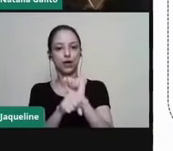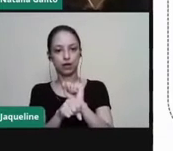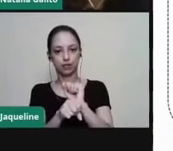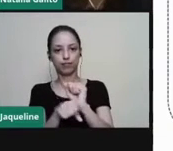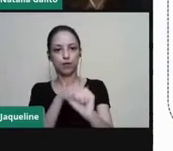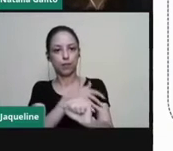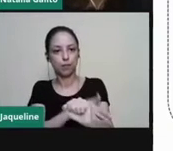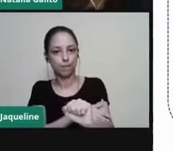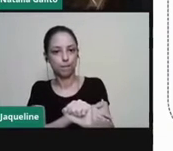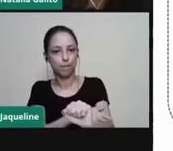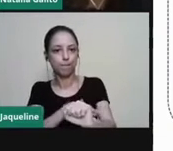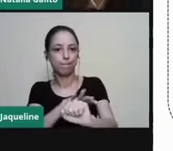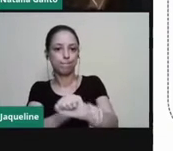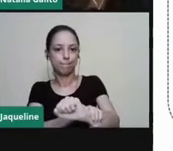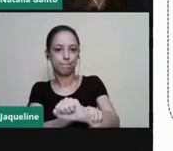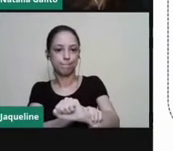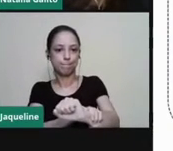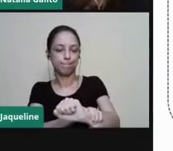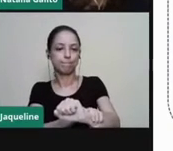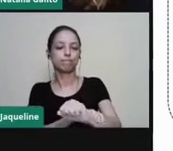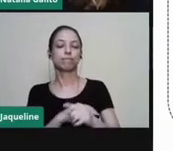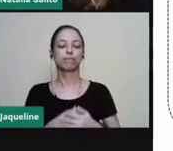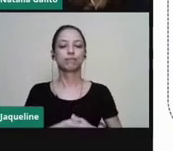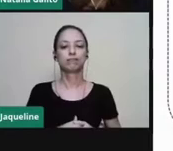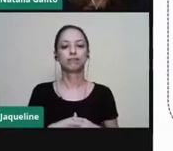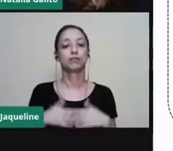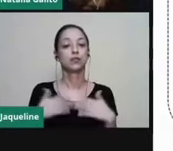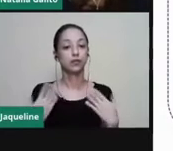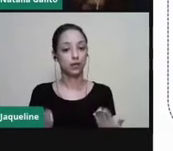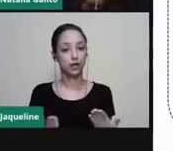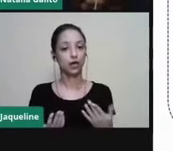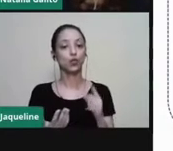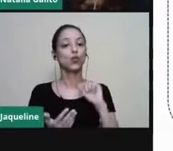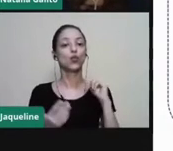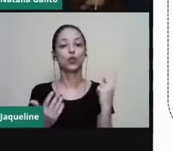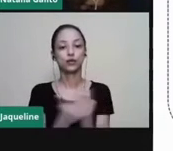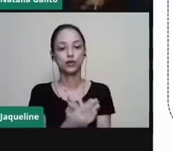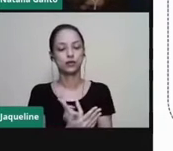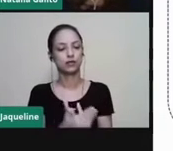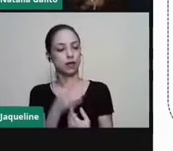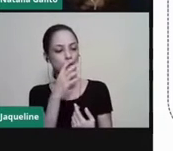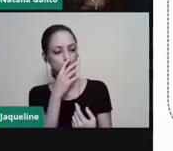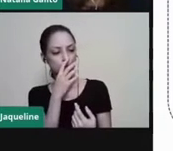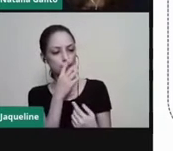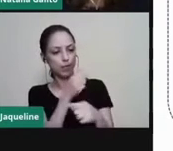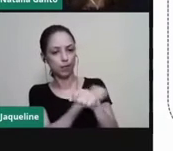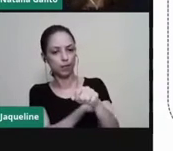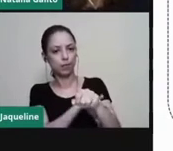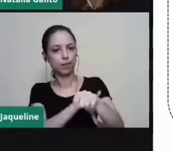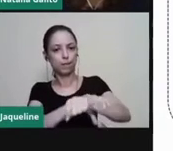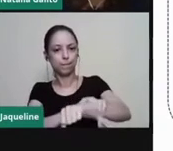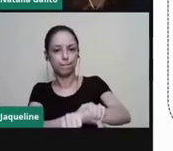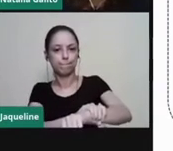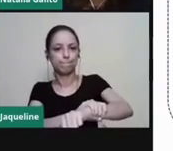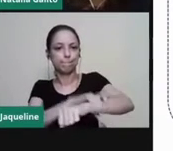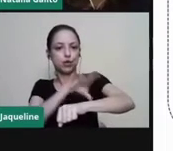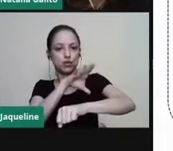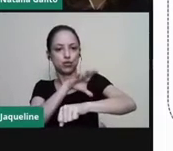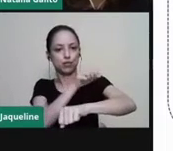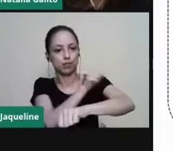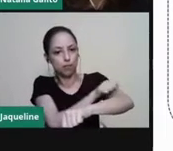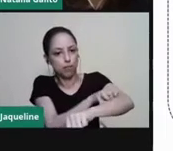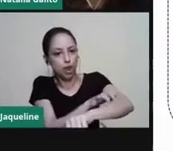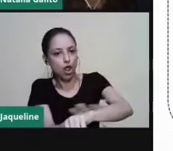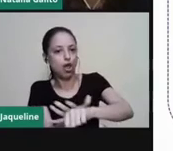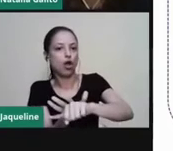parem de chegar, né. E aí, consequentemente, que a gente observa, quando logo após a liberação do cuff, a gente